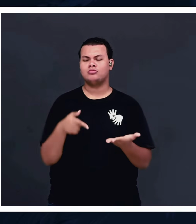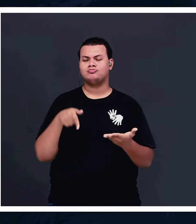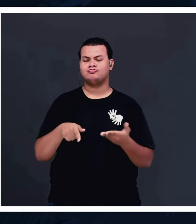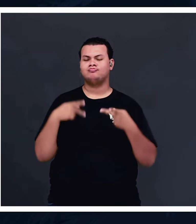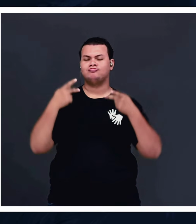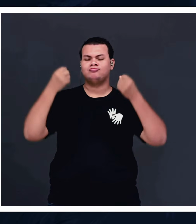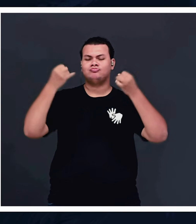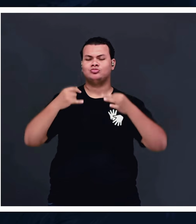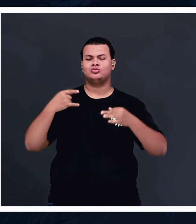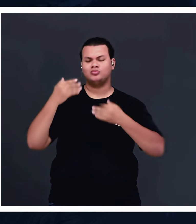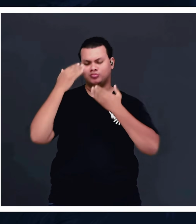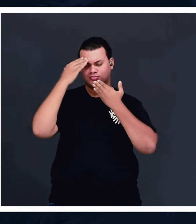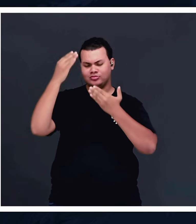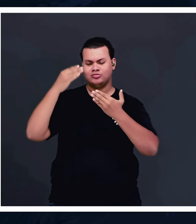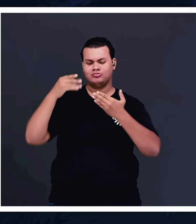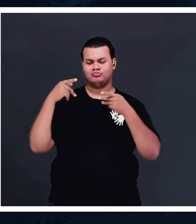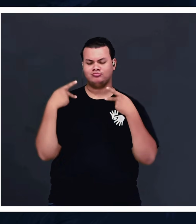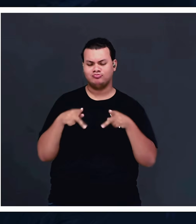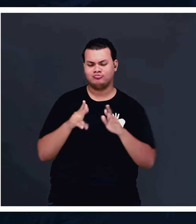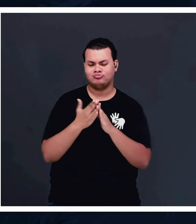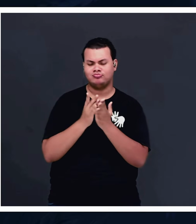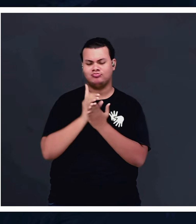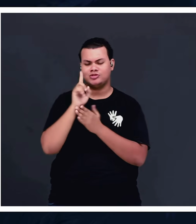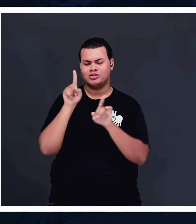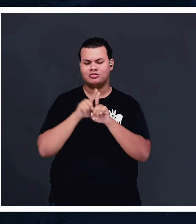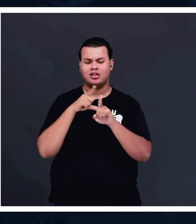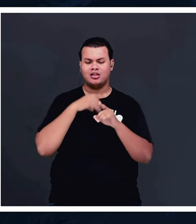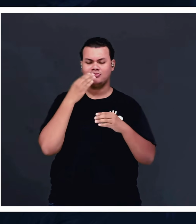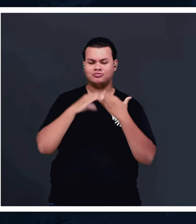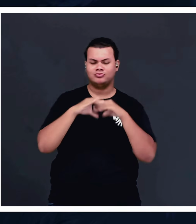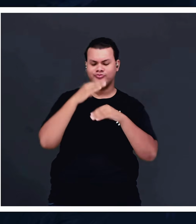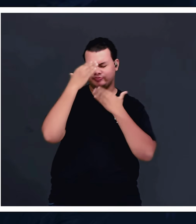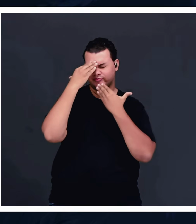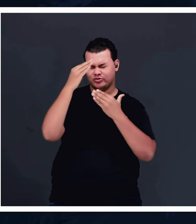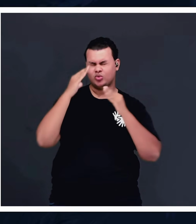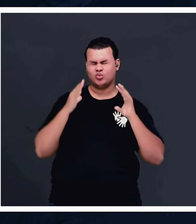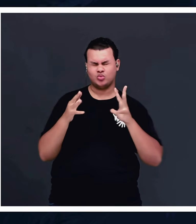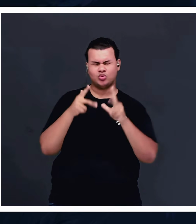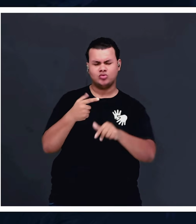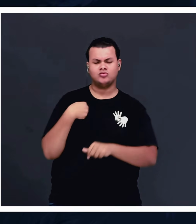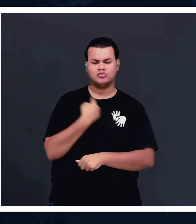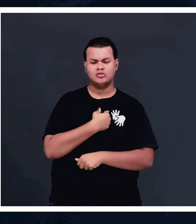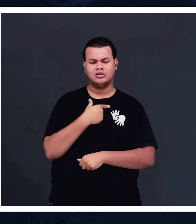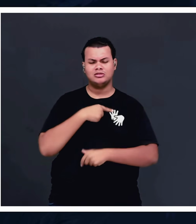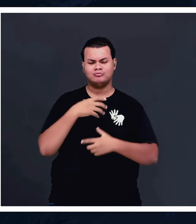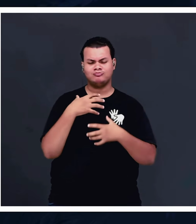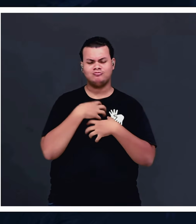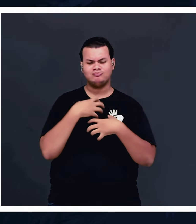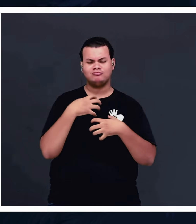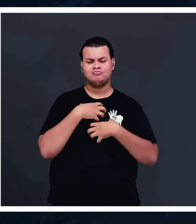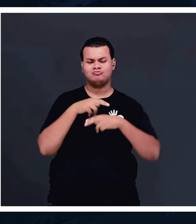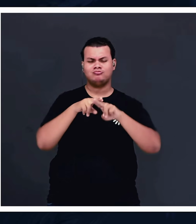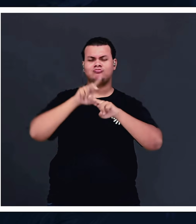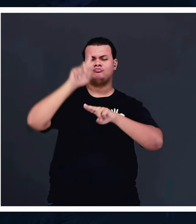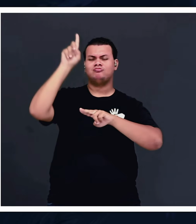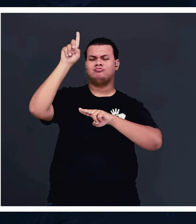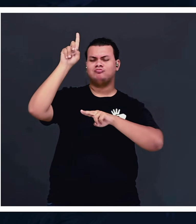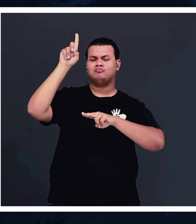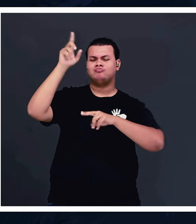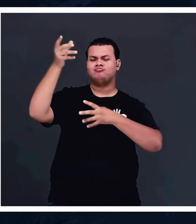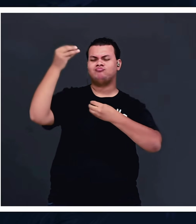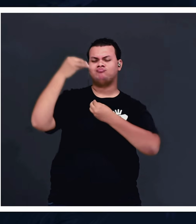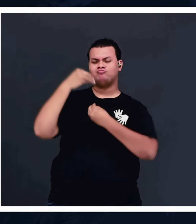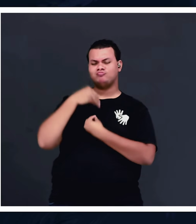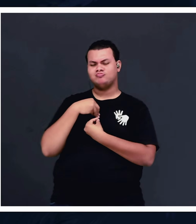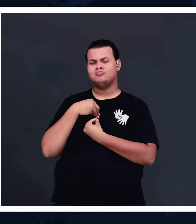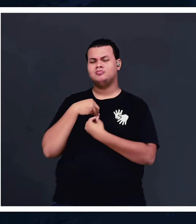hoje. Obrigado, Senhor, pela palavra, pelos louvores entoados. Obrigado por tudo que nós sentimos de Ti, meu Deus, que recebemos